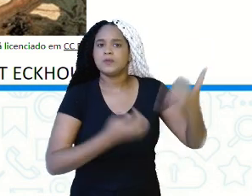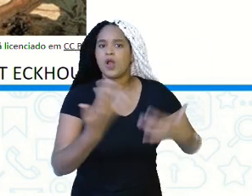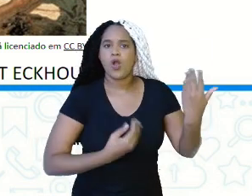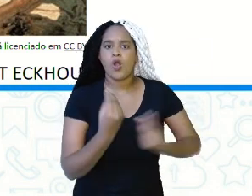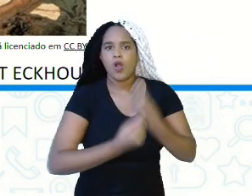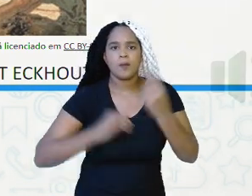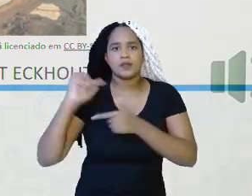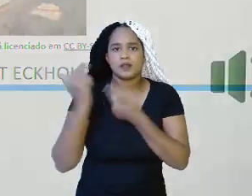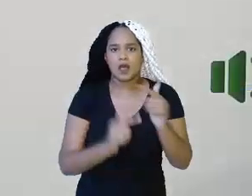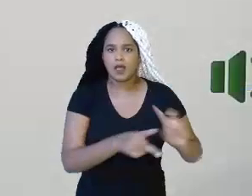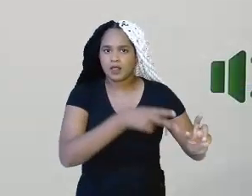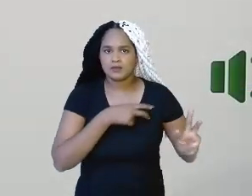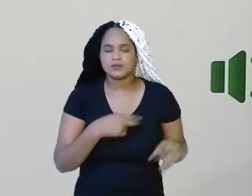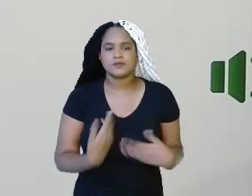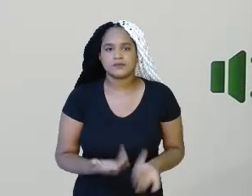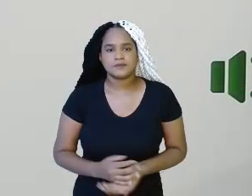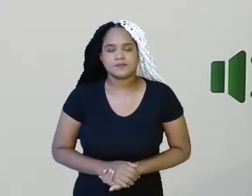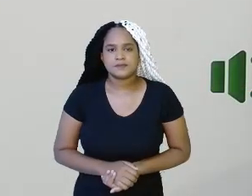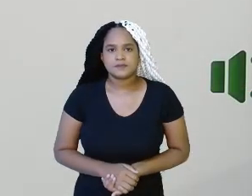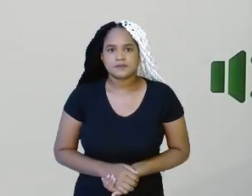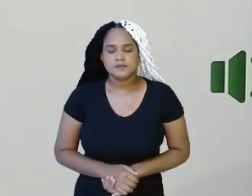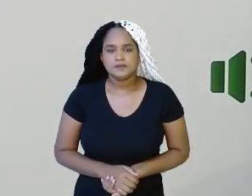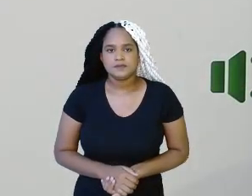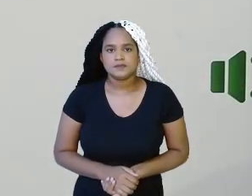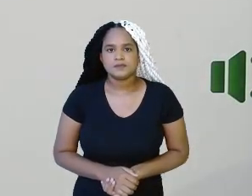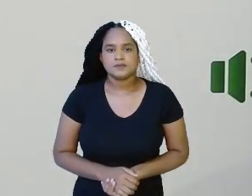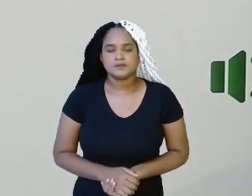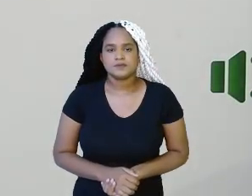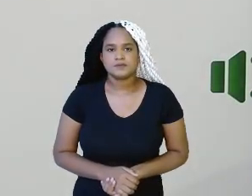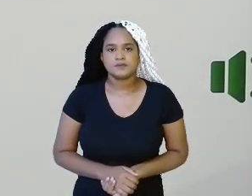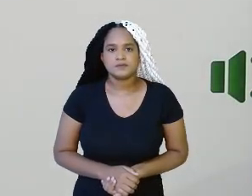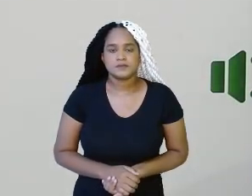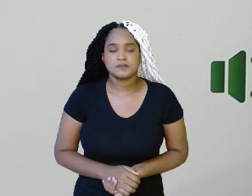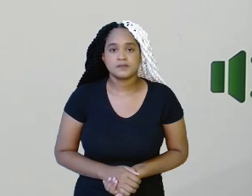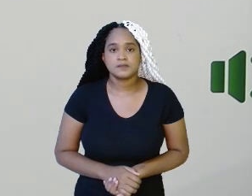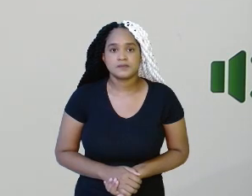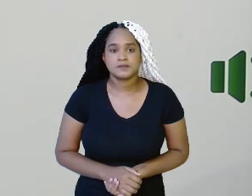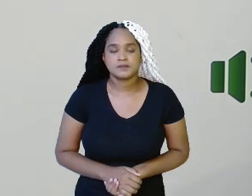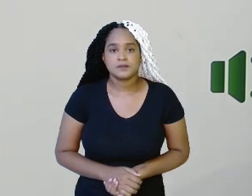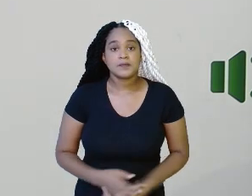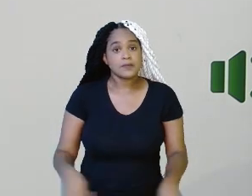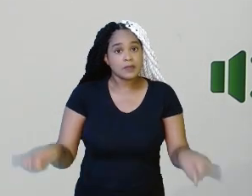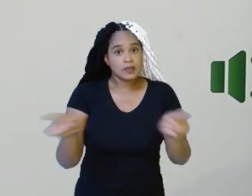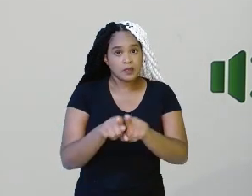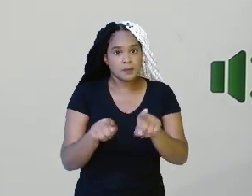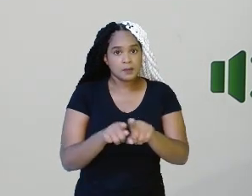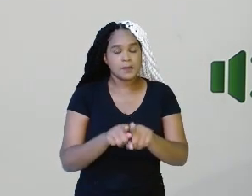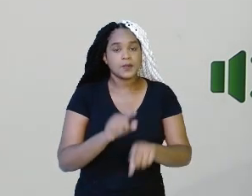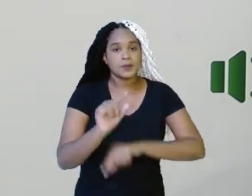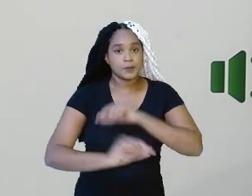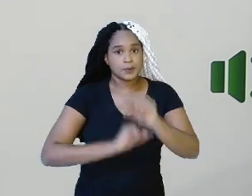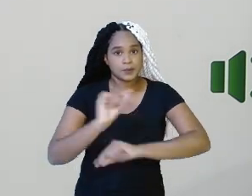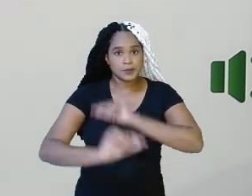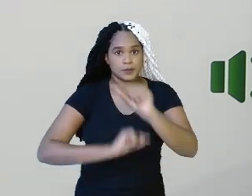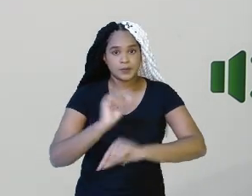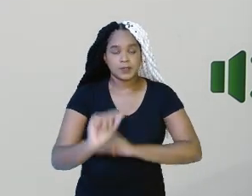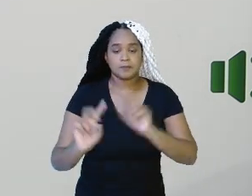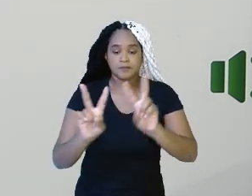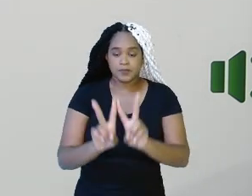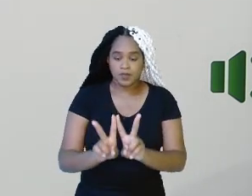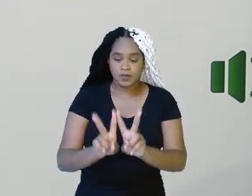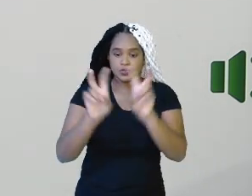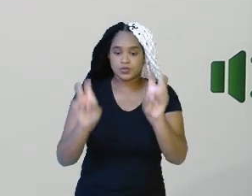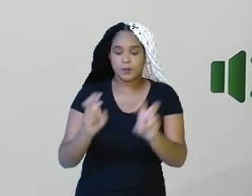dessas tradições para a gente, tá certo? Então, não podemos esquecer também o papel